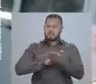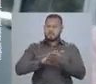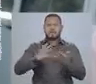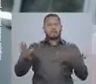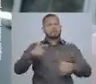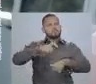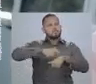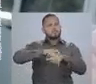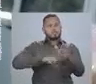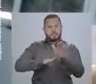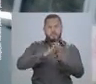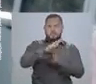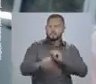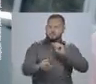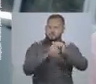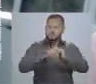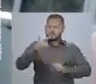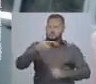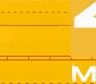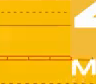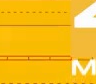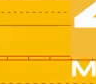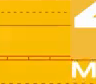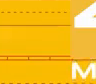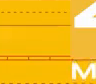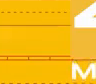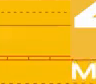Mas a virada começou. Vamos juntos para o segundo turno. Tchau, tchau.